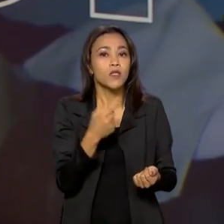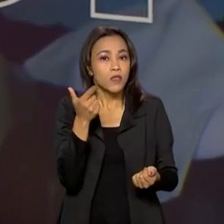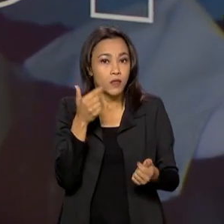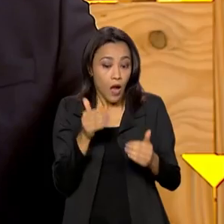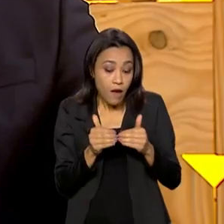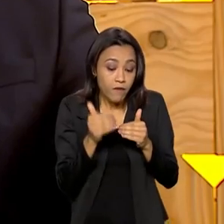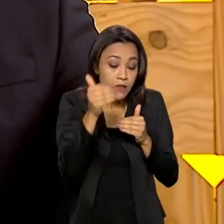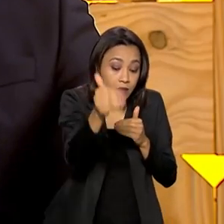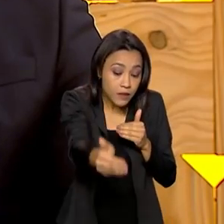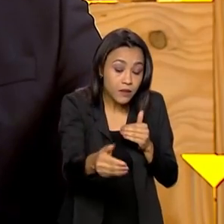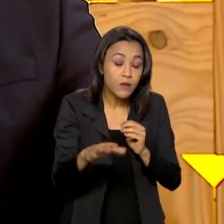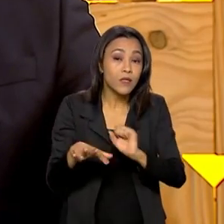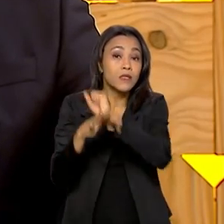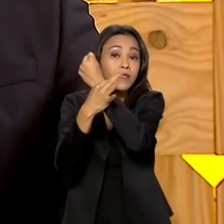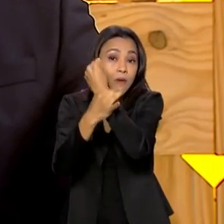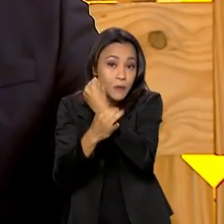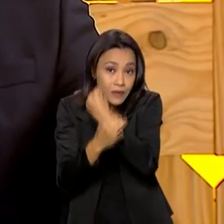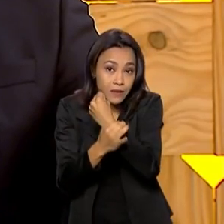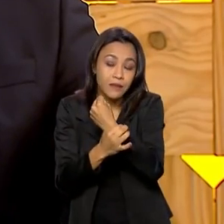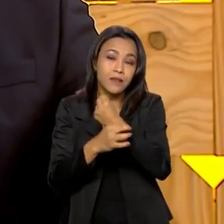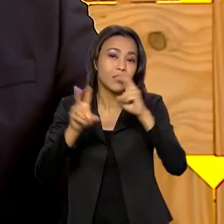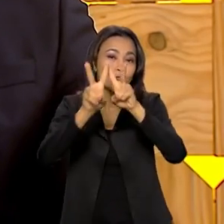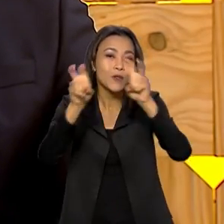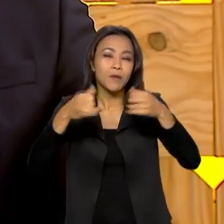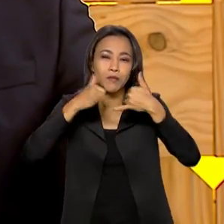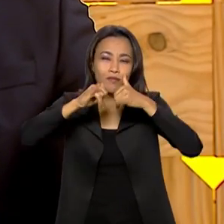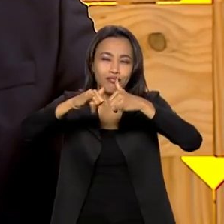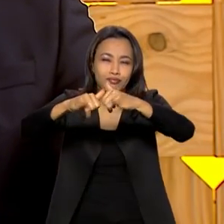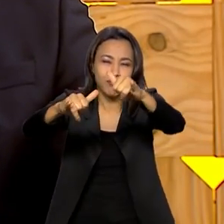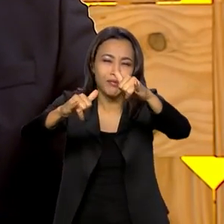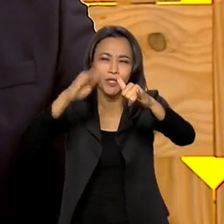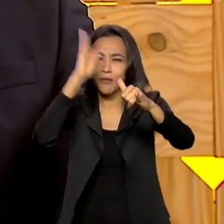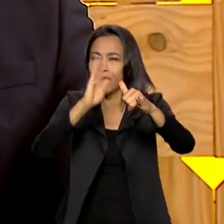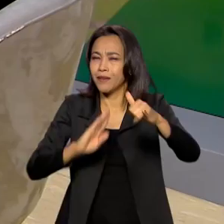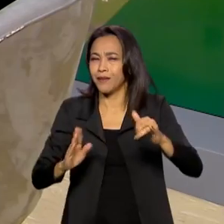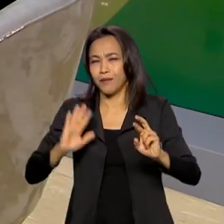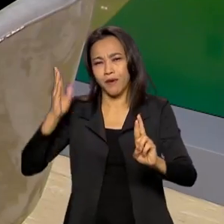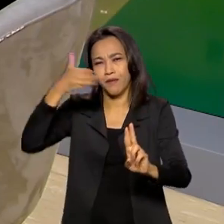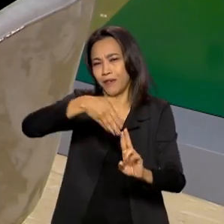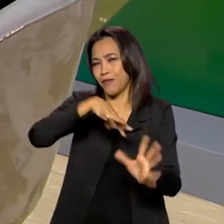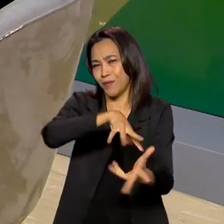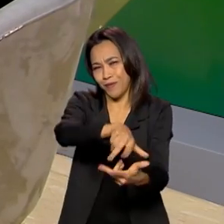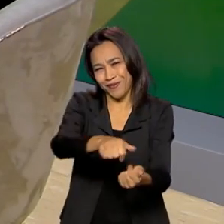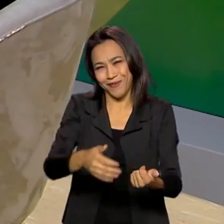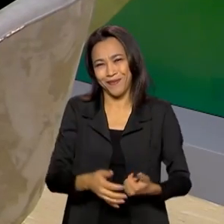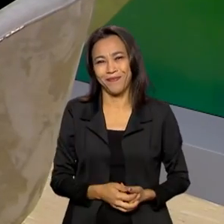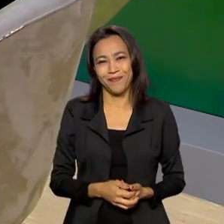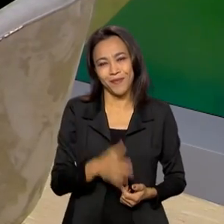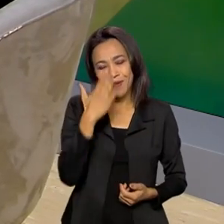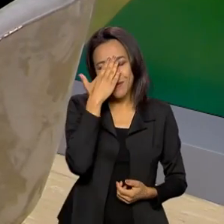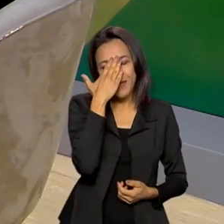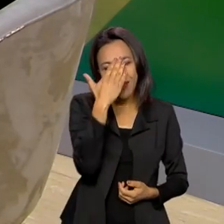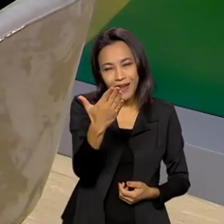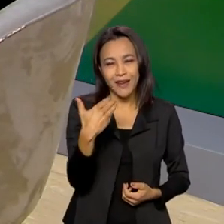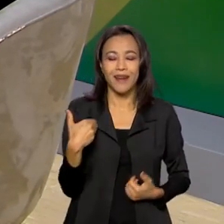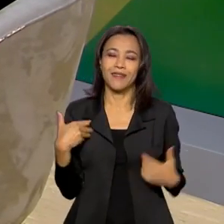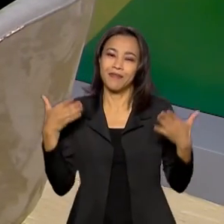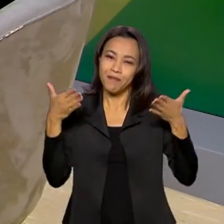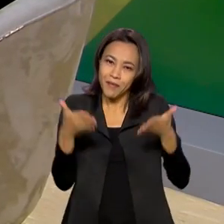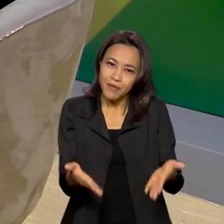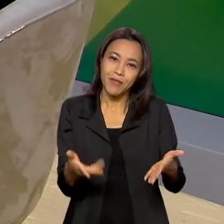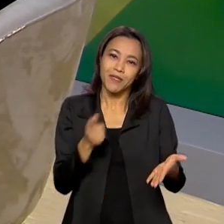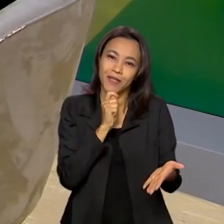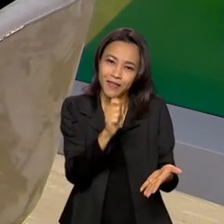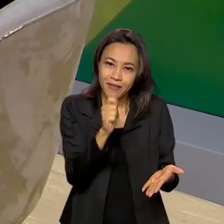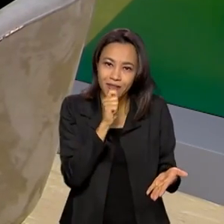energética estamos aí com com o Brasil graças a Deus dando exemplo para o mundo Ministro Muito obrigado pela sua participação aqui